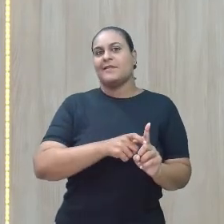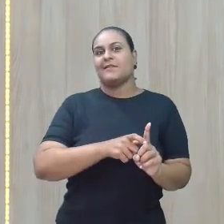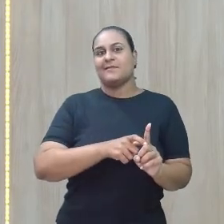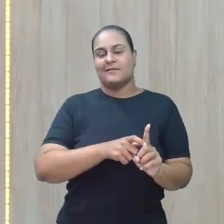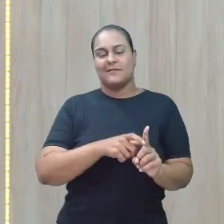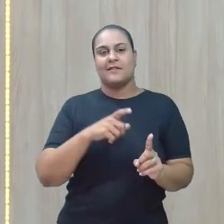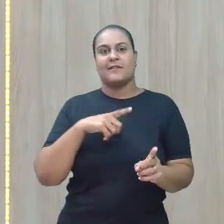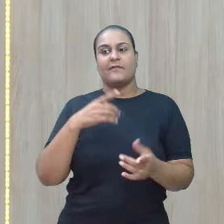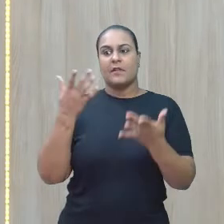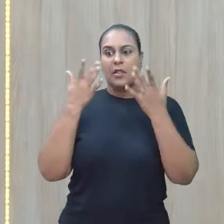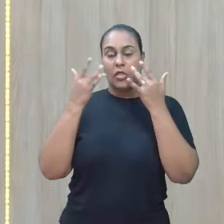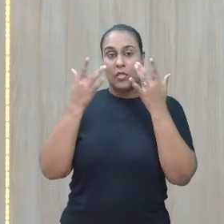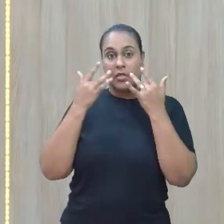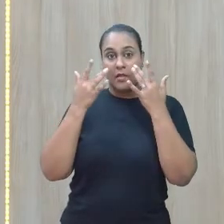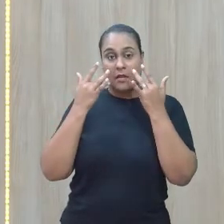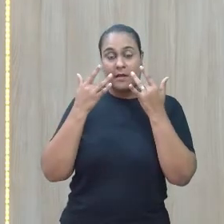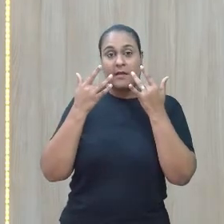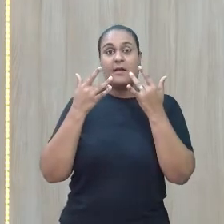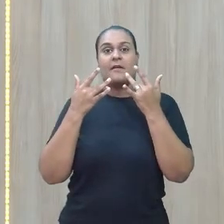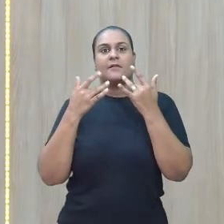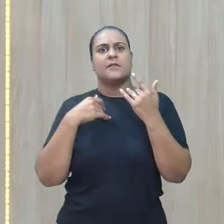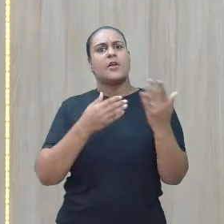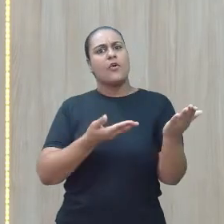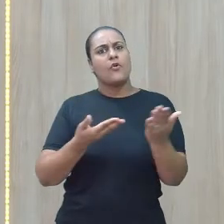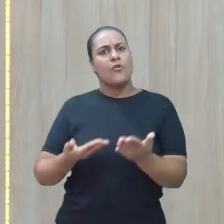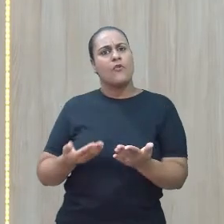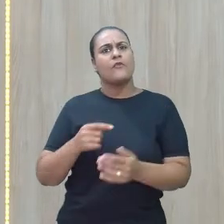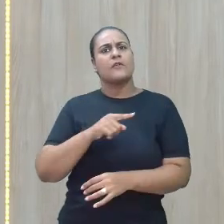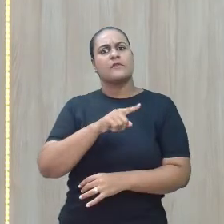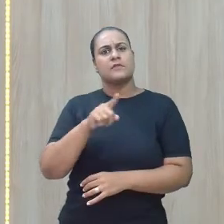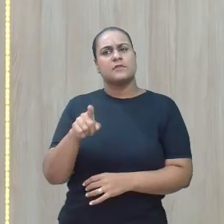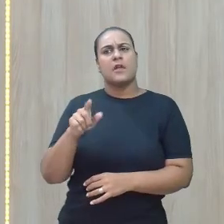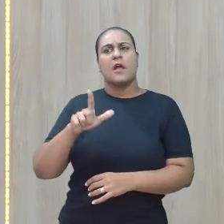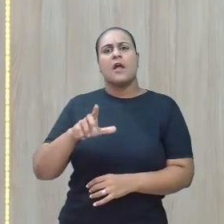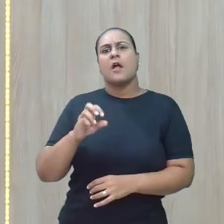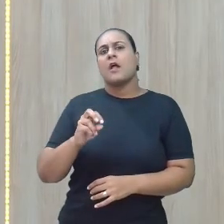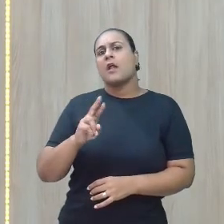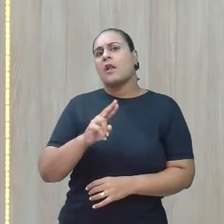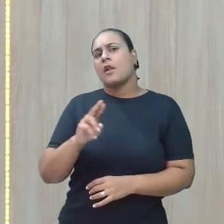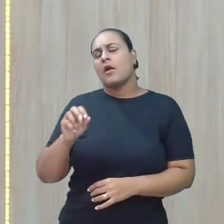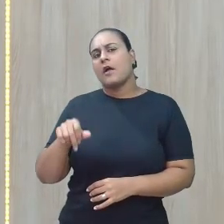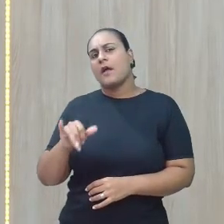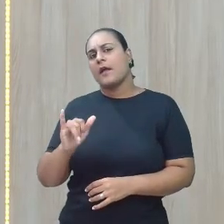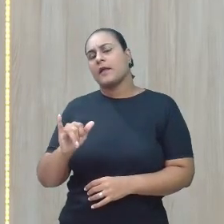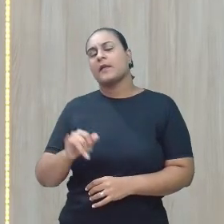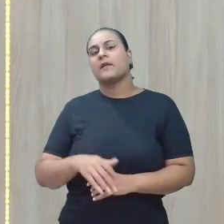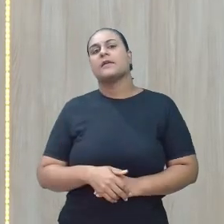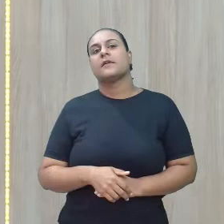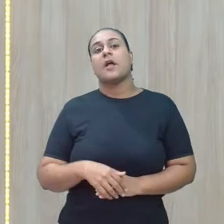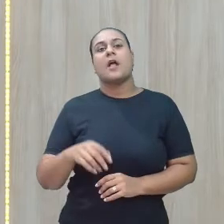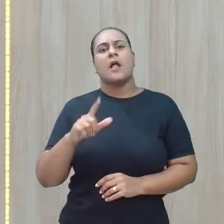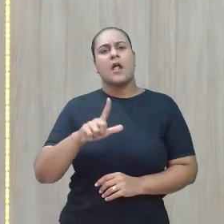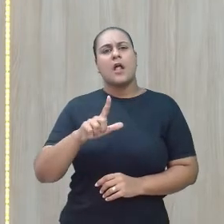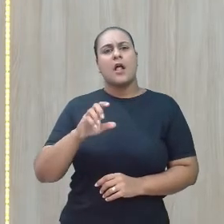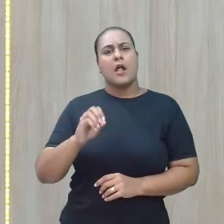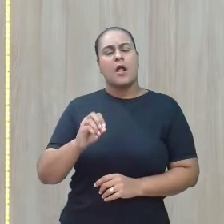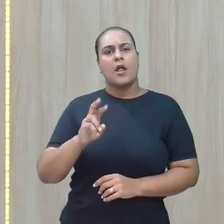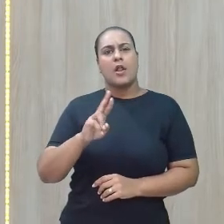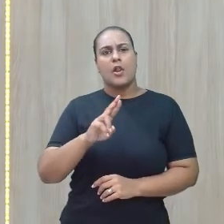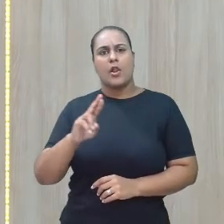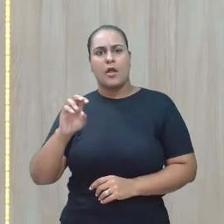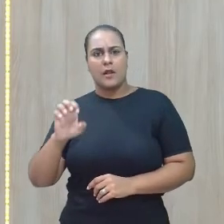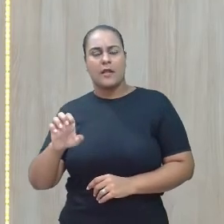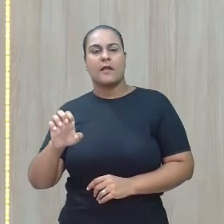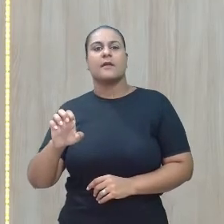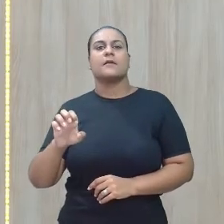no palco, né? Inclusive, convido vocês a assistir o Loré, que vocês podem acompanhar o Loré, né? Acho que esse é o termo mais adequado, que